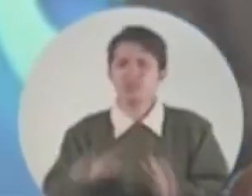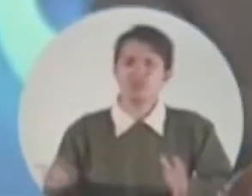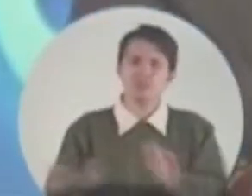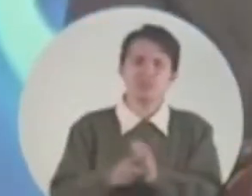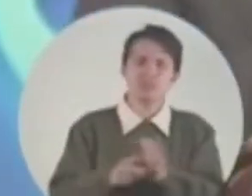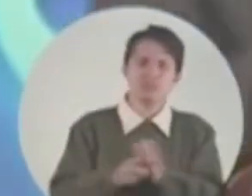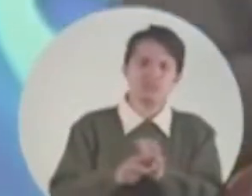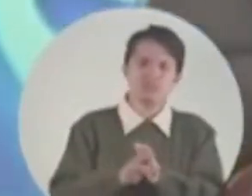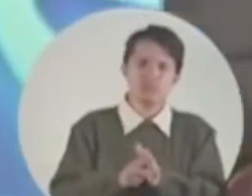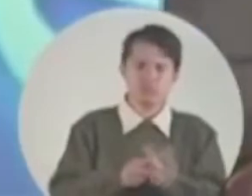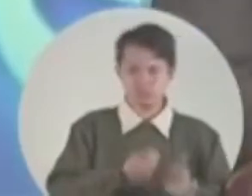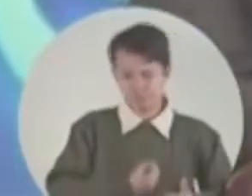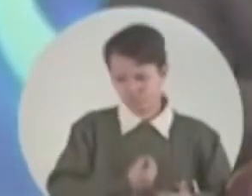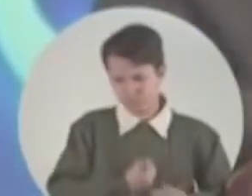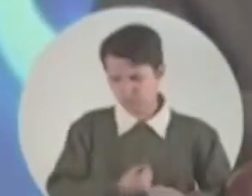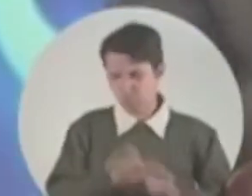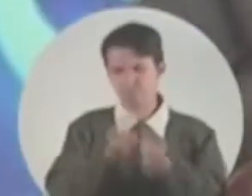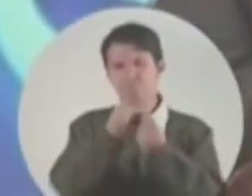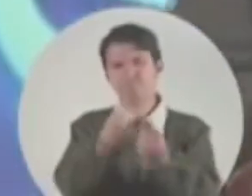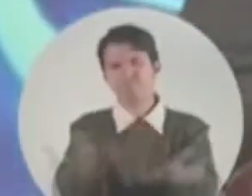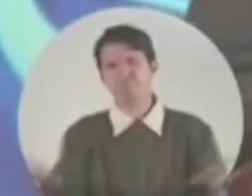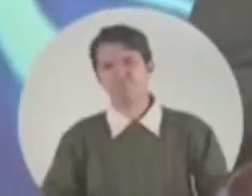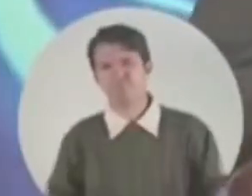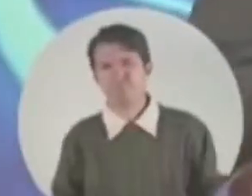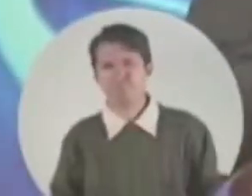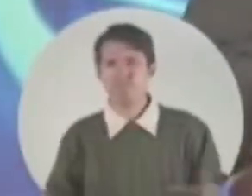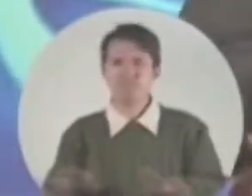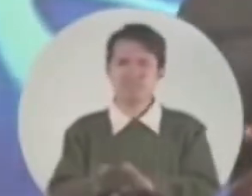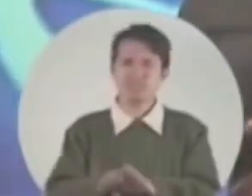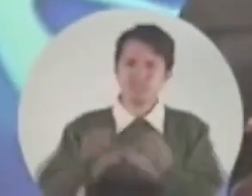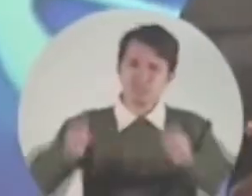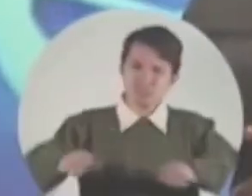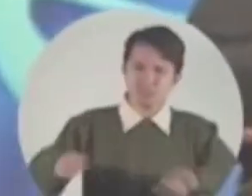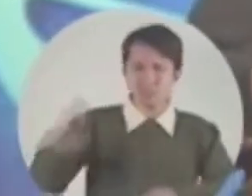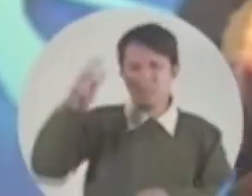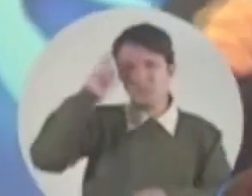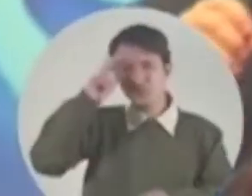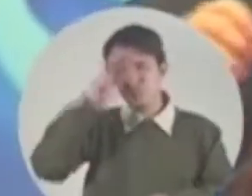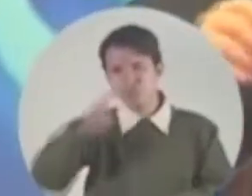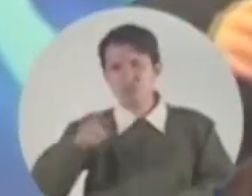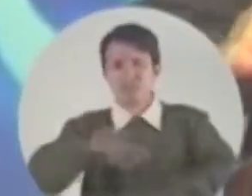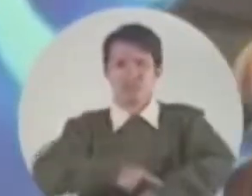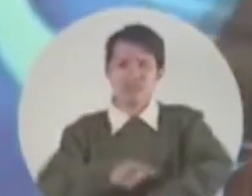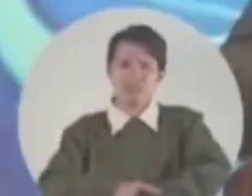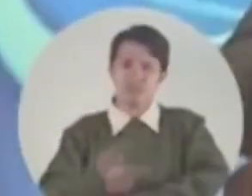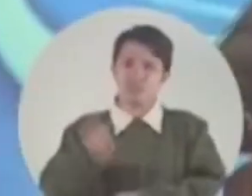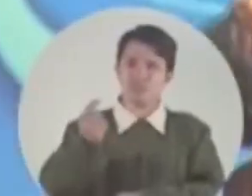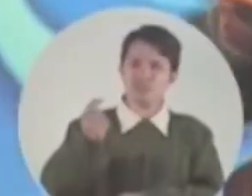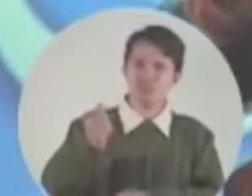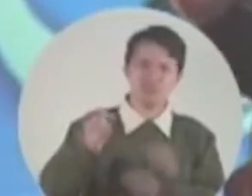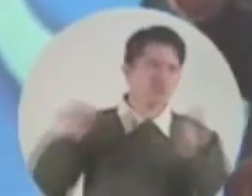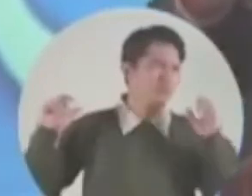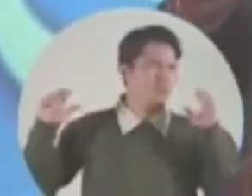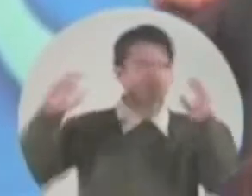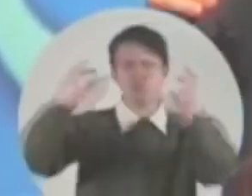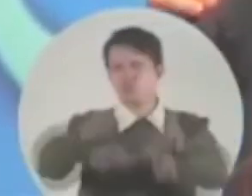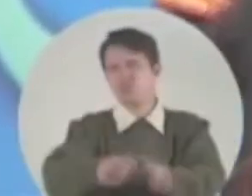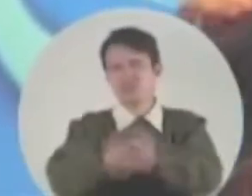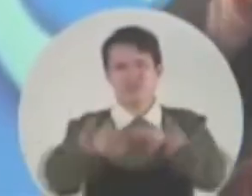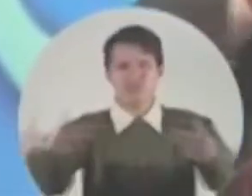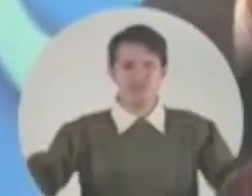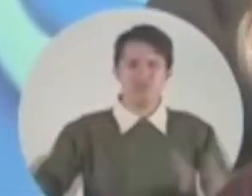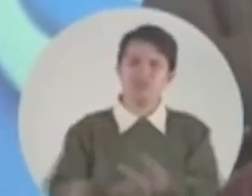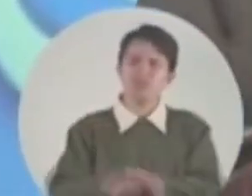Adoração envolve a doação. E a adoração que envolve doação de vida, de